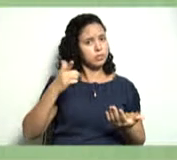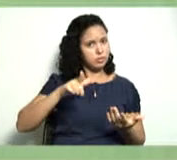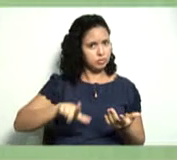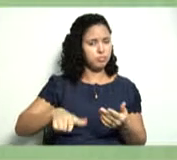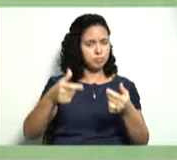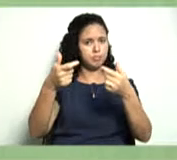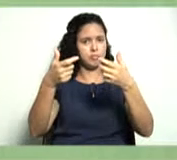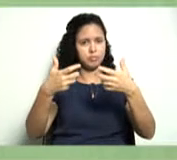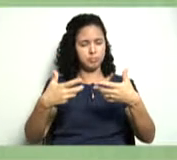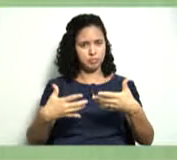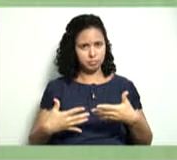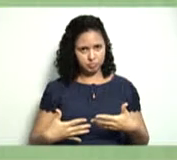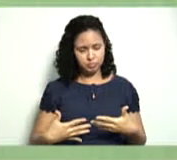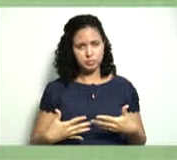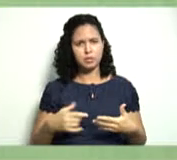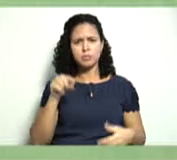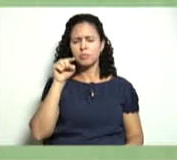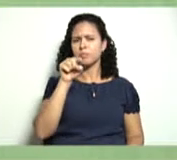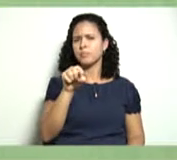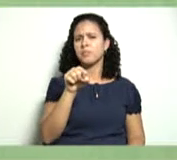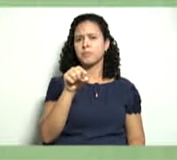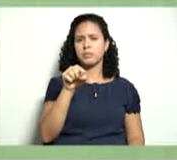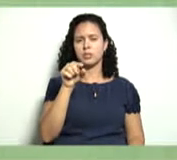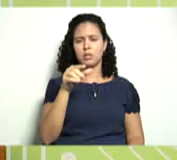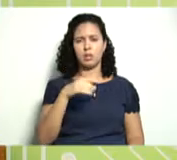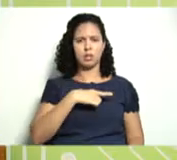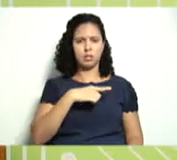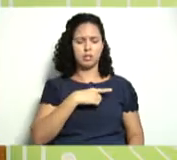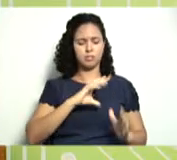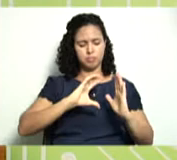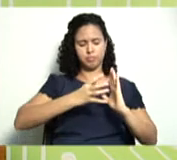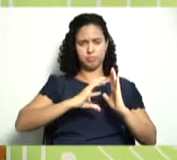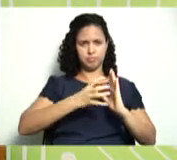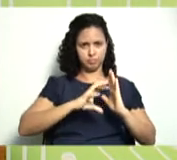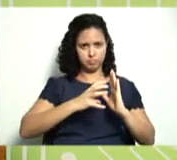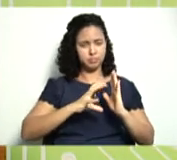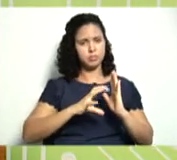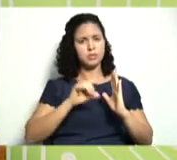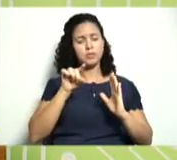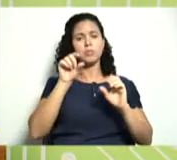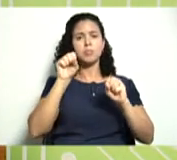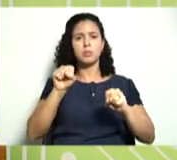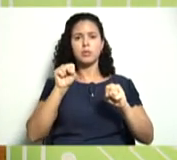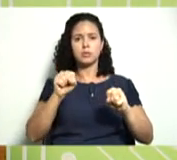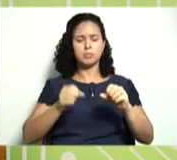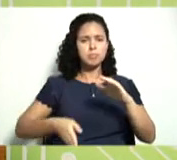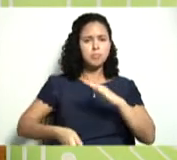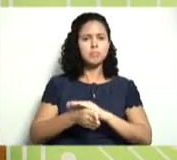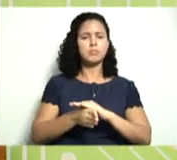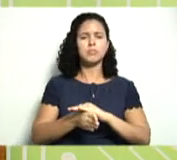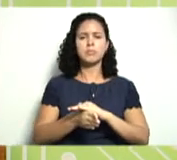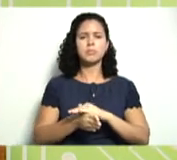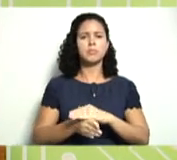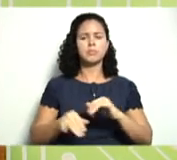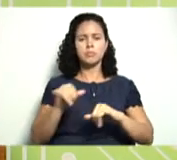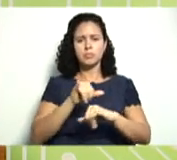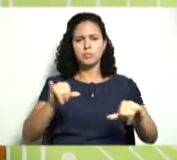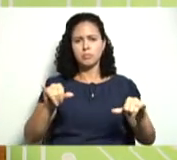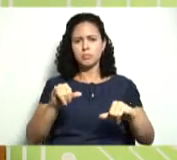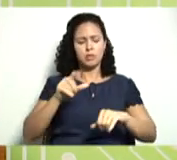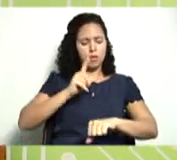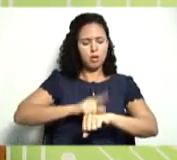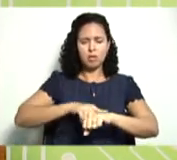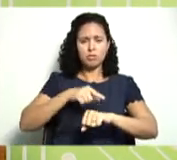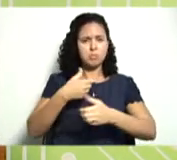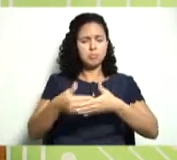vocês você tem um banco de dados que você pode acessar essa informação a qualquer momento